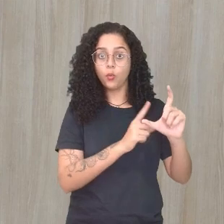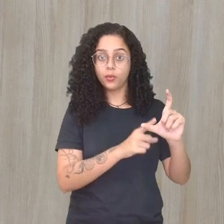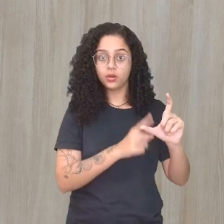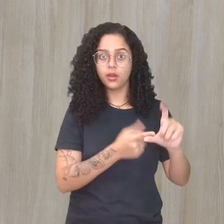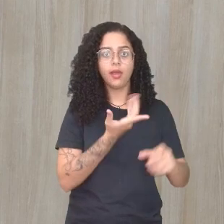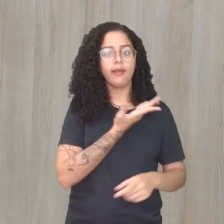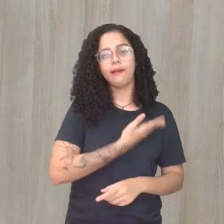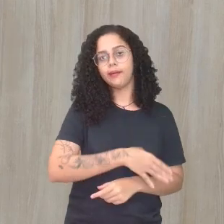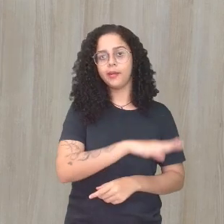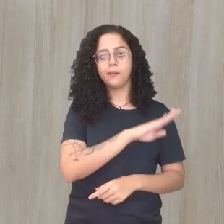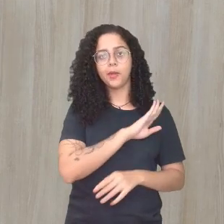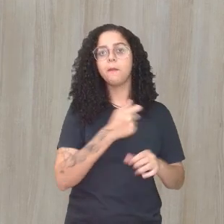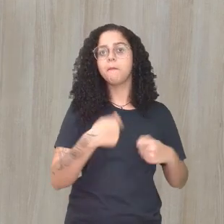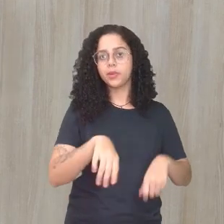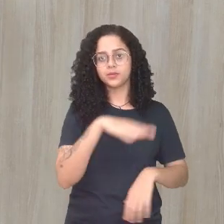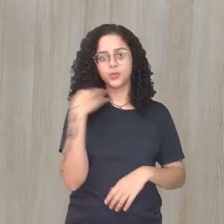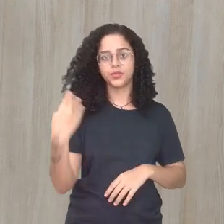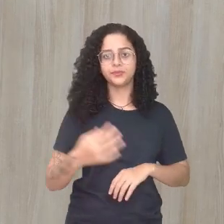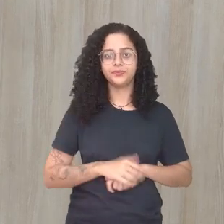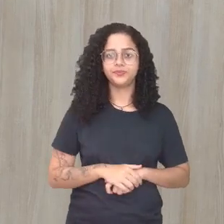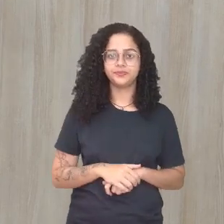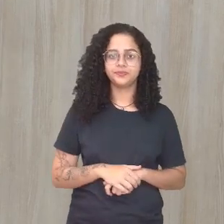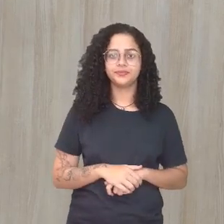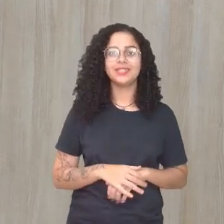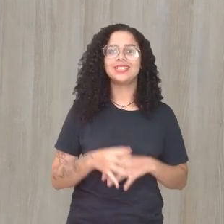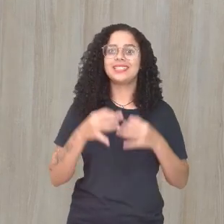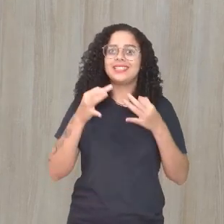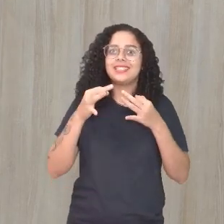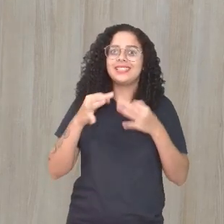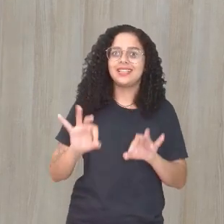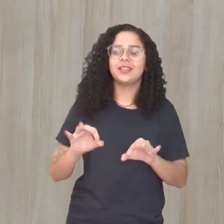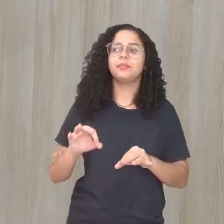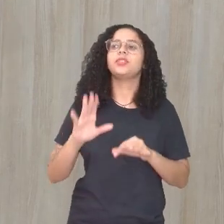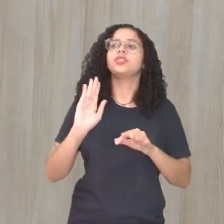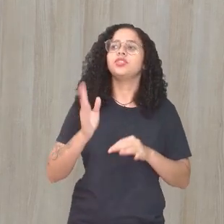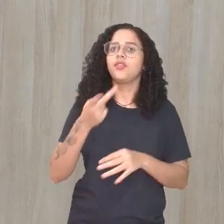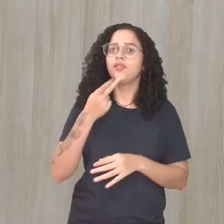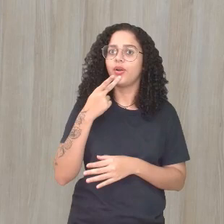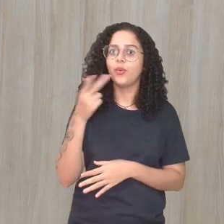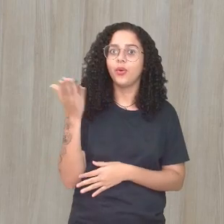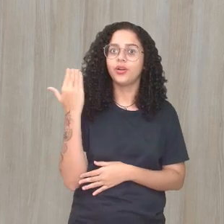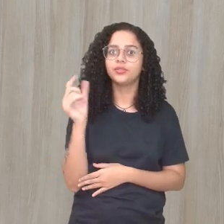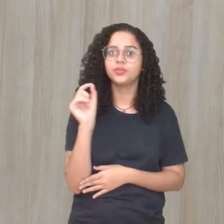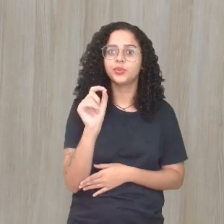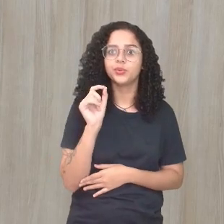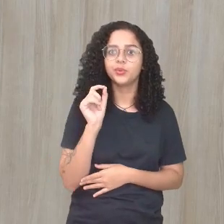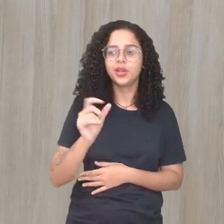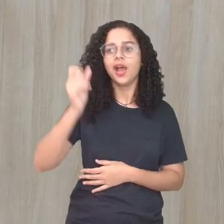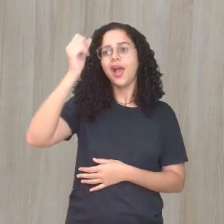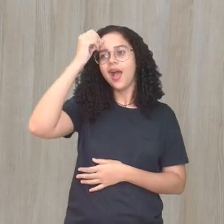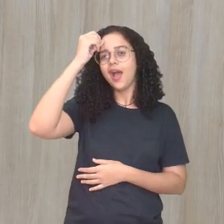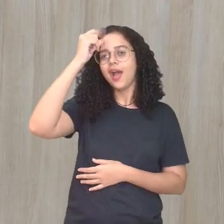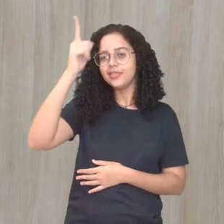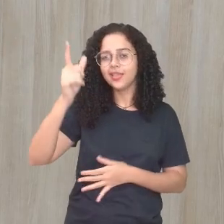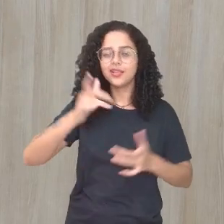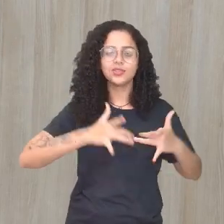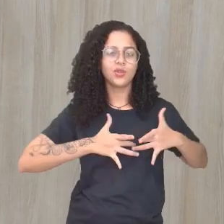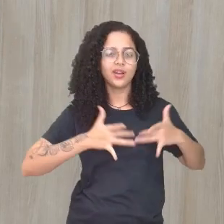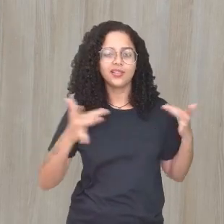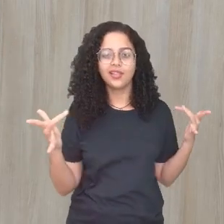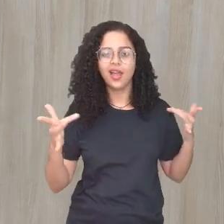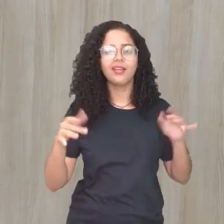serem derrotados, né? Porque exatamente por aquilo que a gente já mencionou, a ideia de solidariedade,